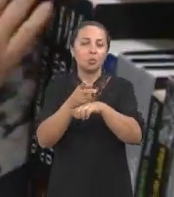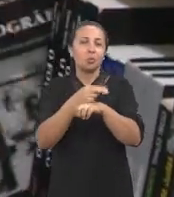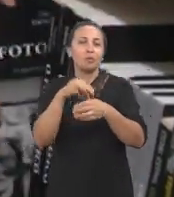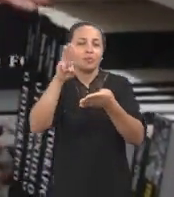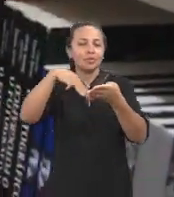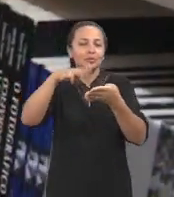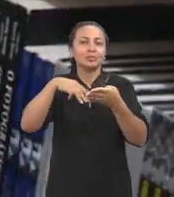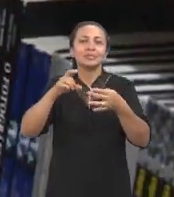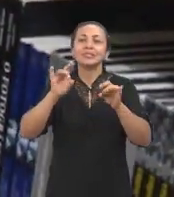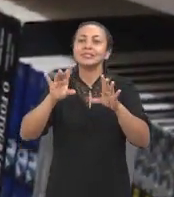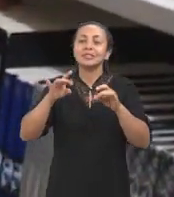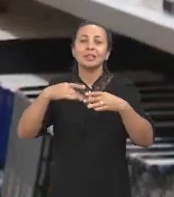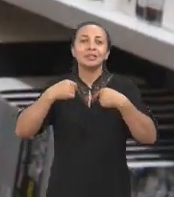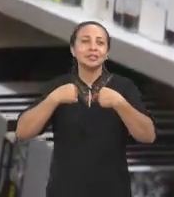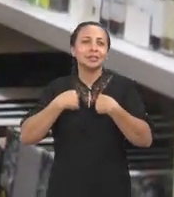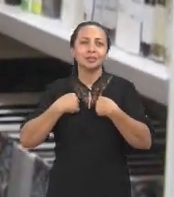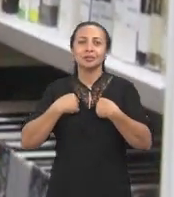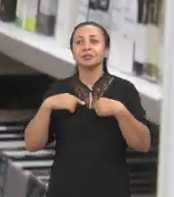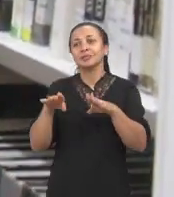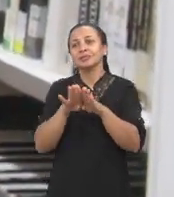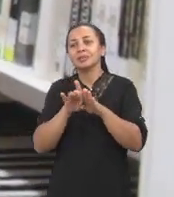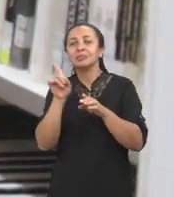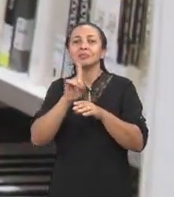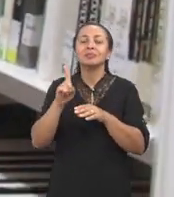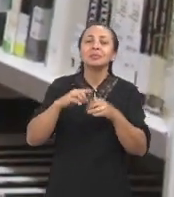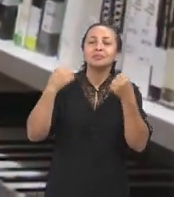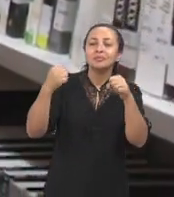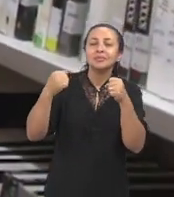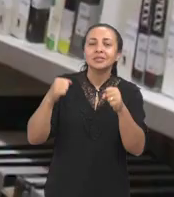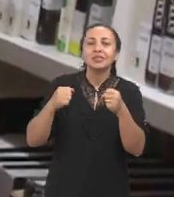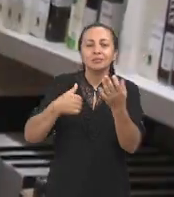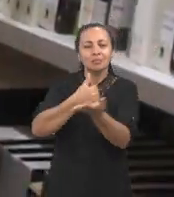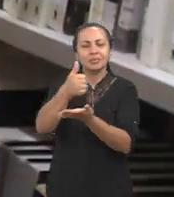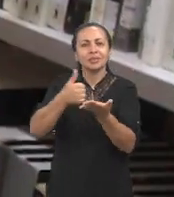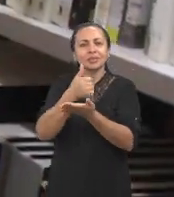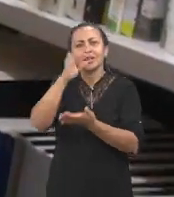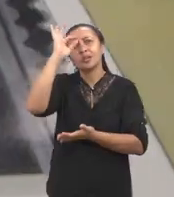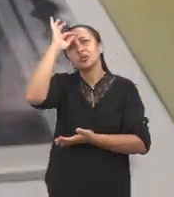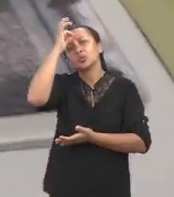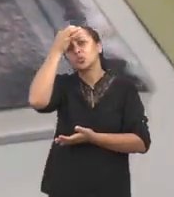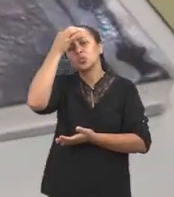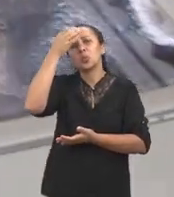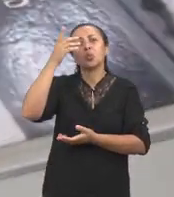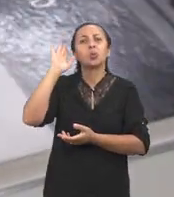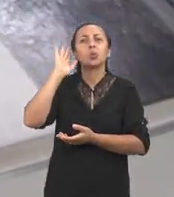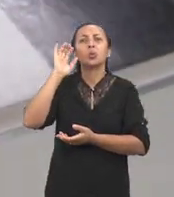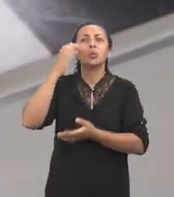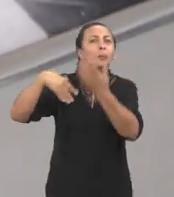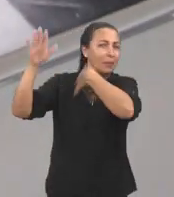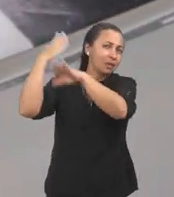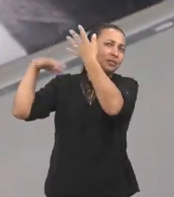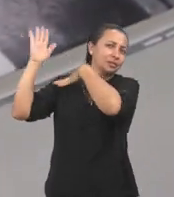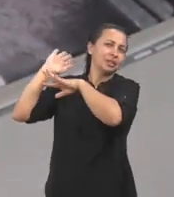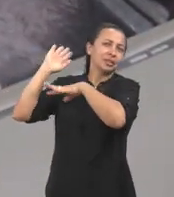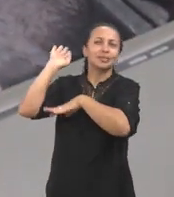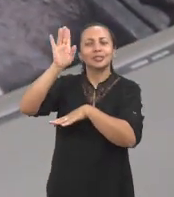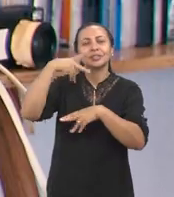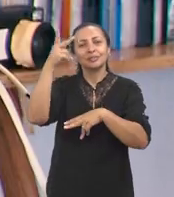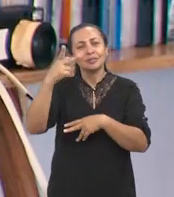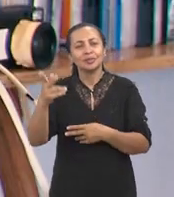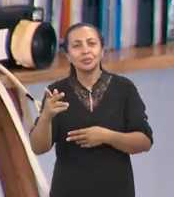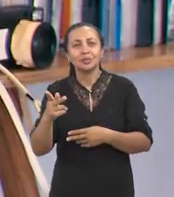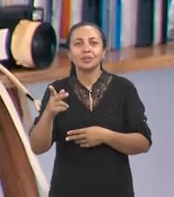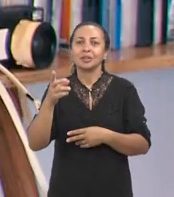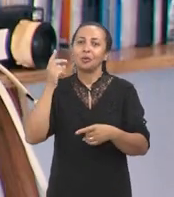metodologia que me permitisse isso sem sem que eu tivesse aqui me basear somente no que já foi vivido